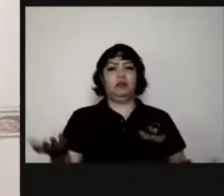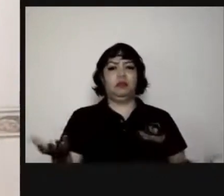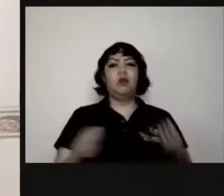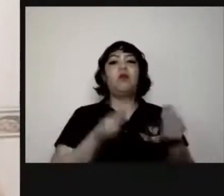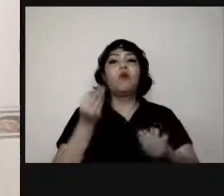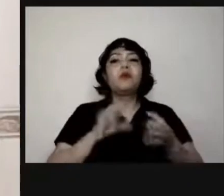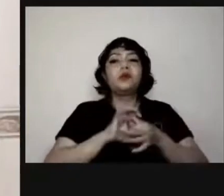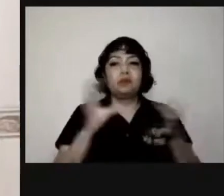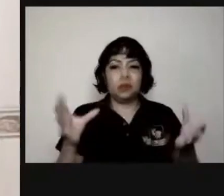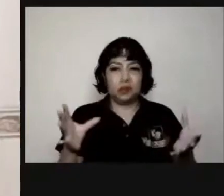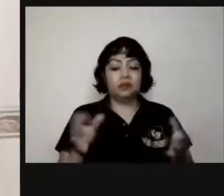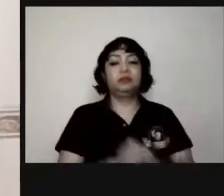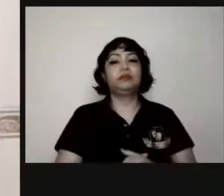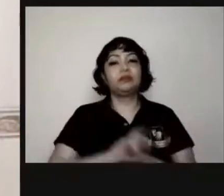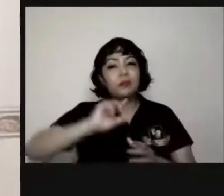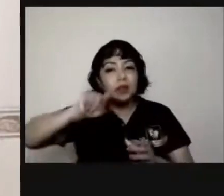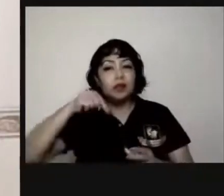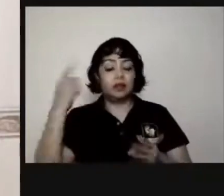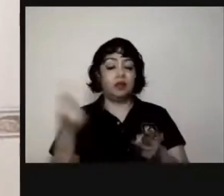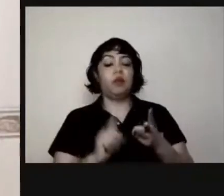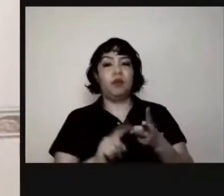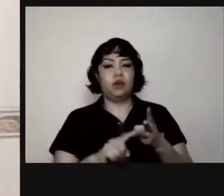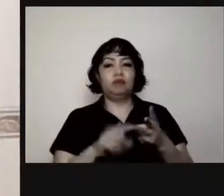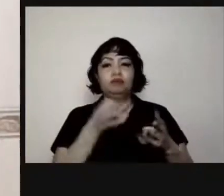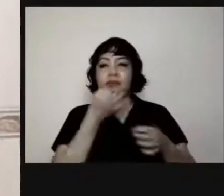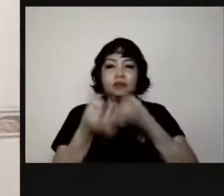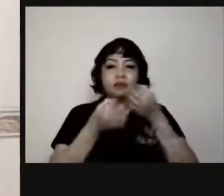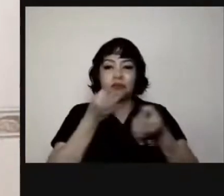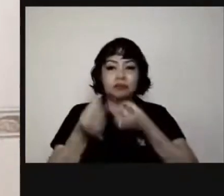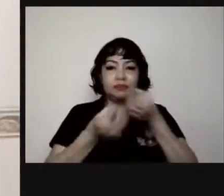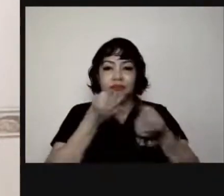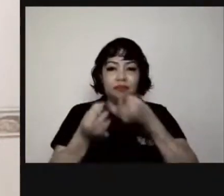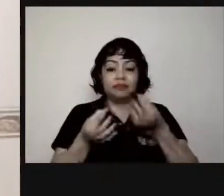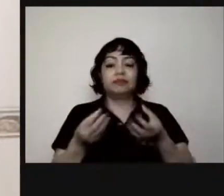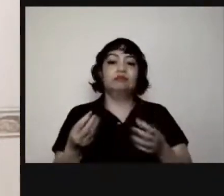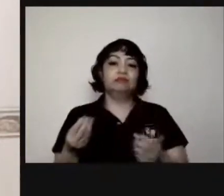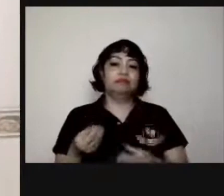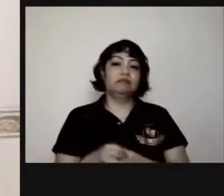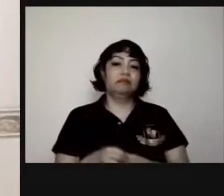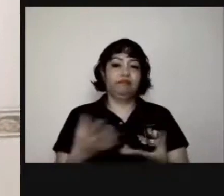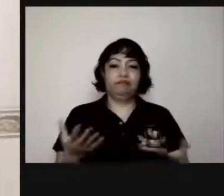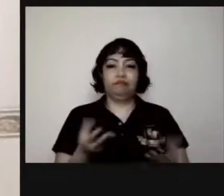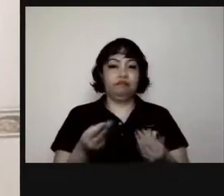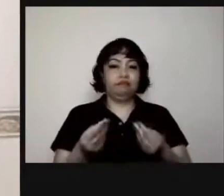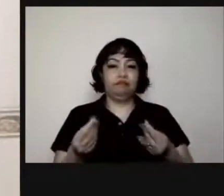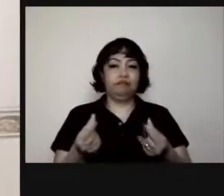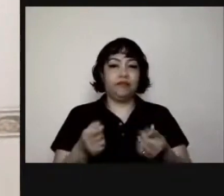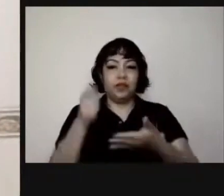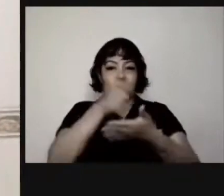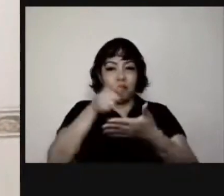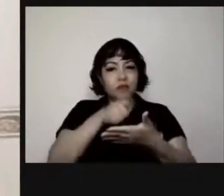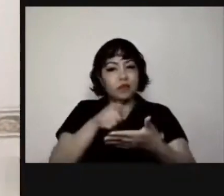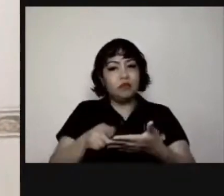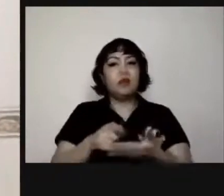liberdade. Em seguida, nós viemos para a criticidade, que a pessoa colocou, né, que nós temos